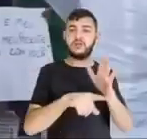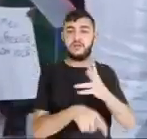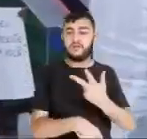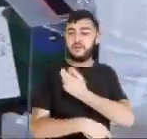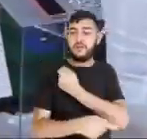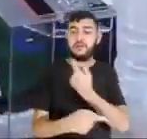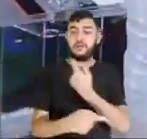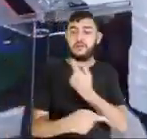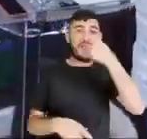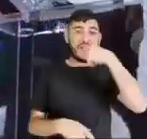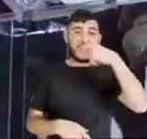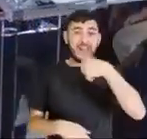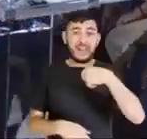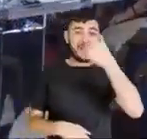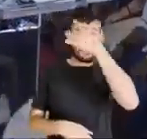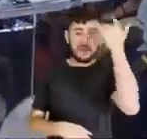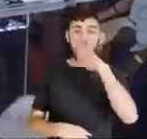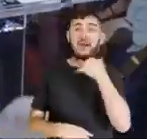matando.